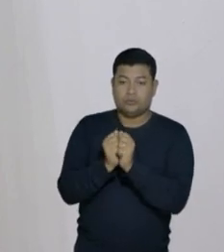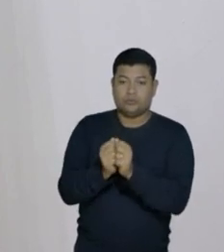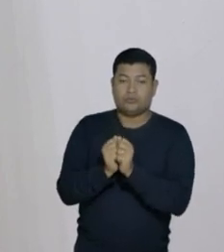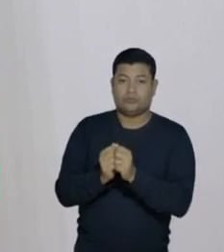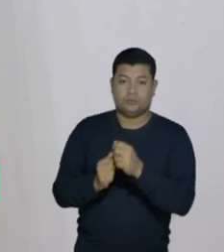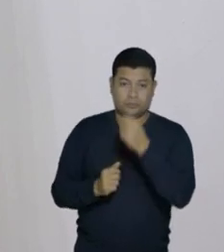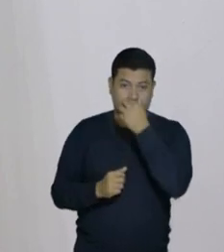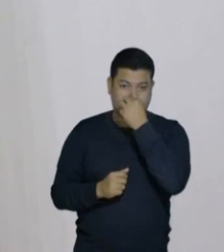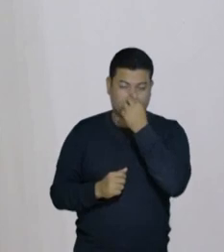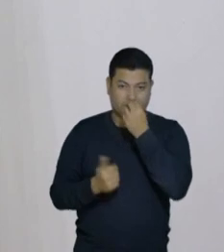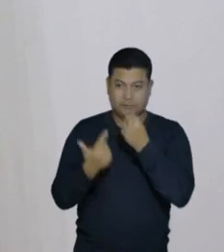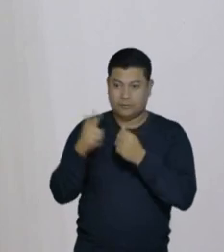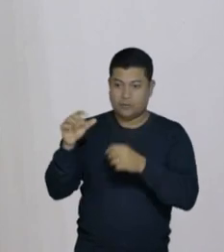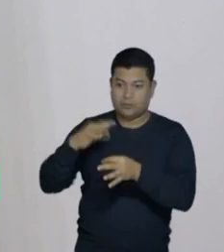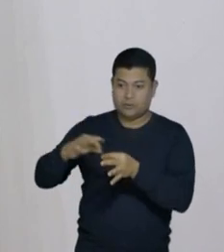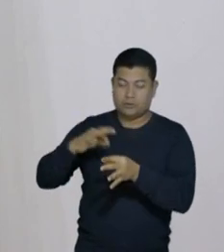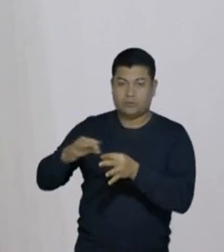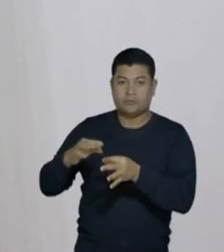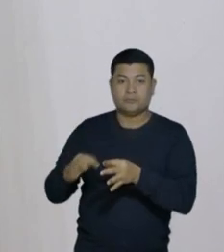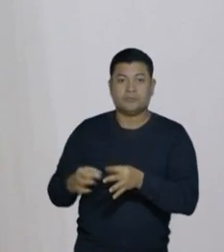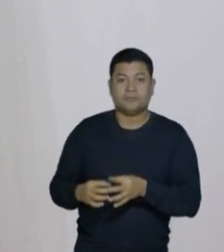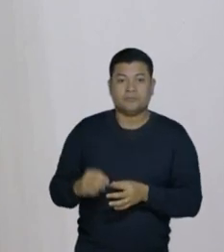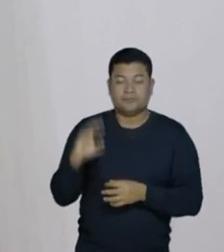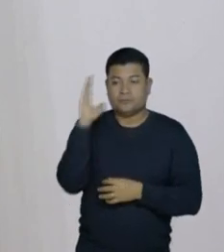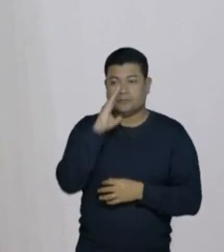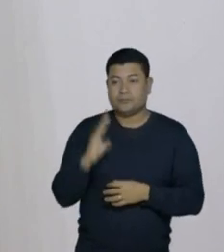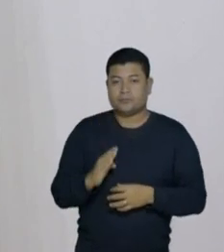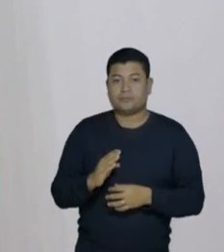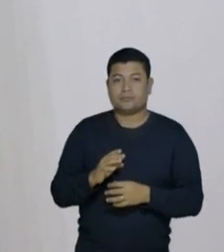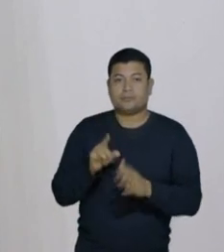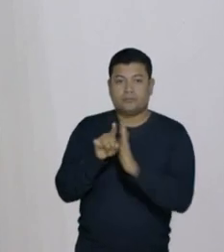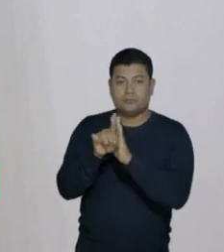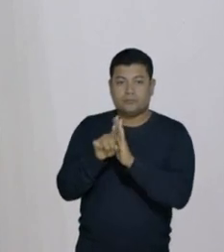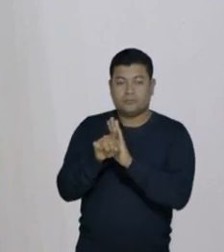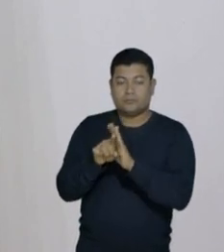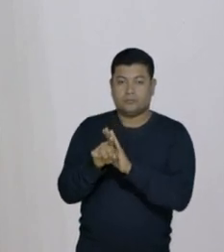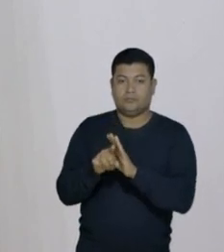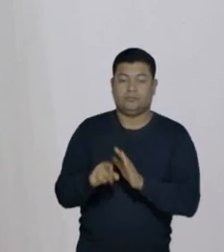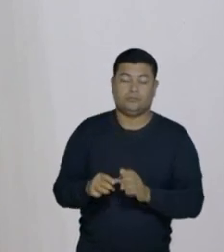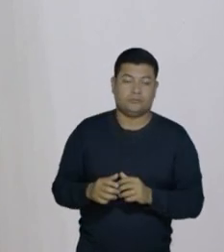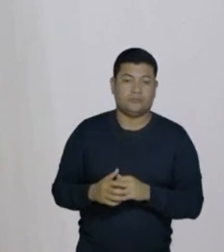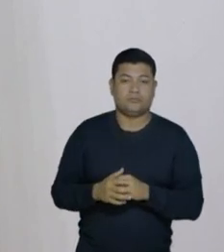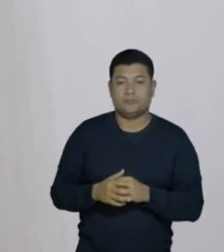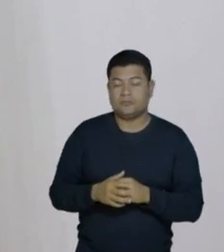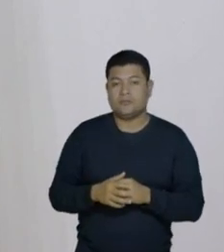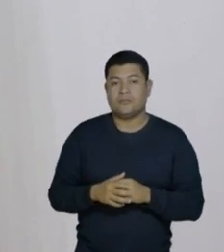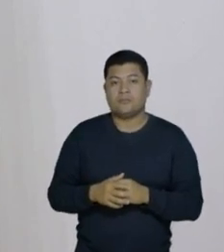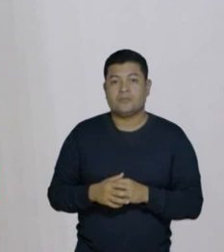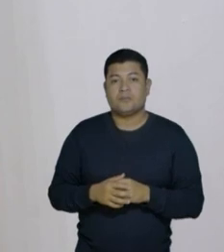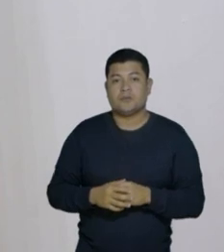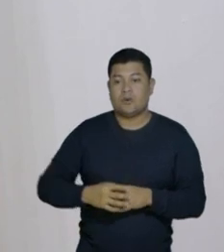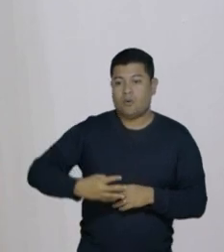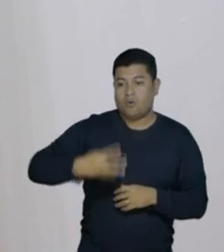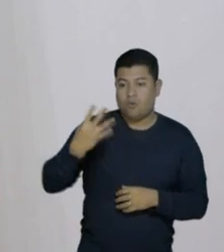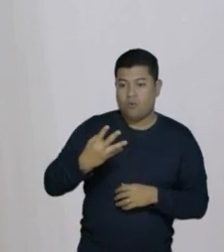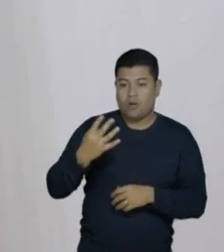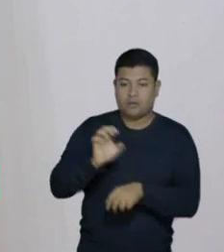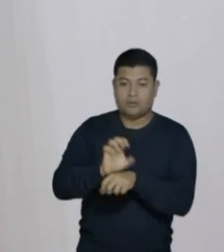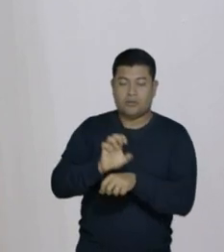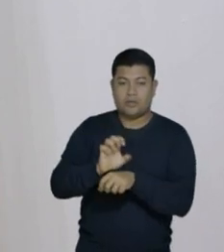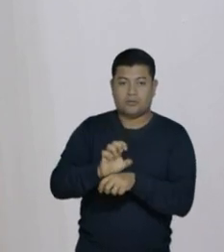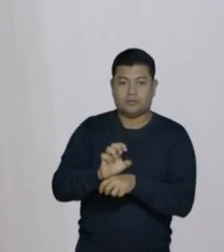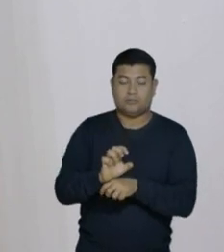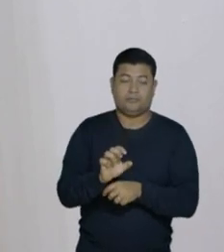e que colocam Santa Catarina como o quarto estado do país em maior área